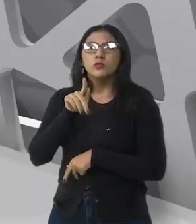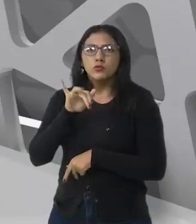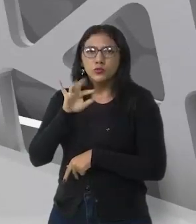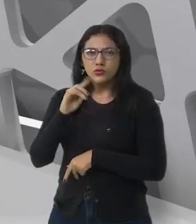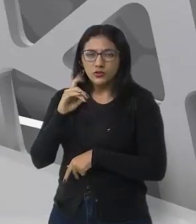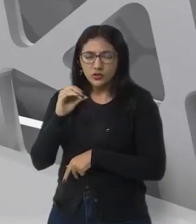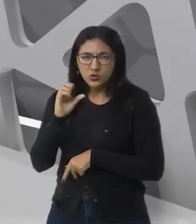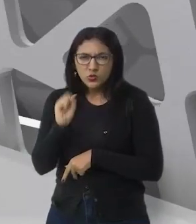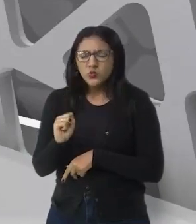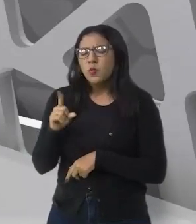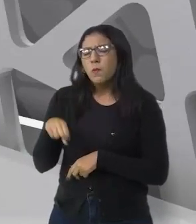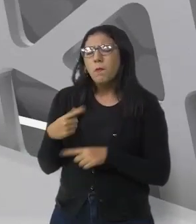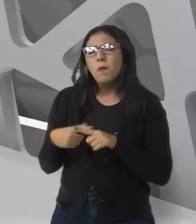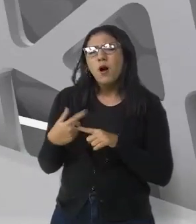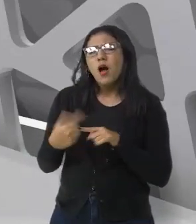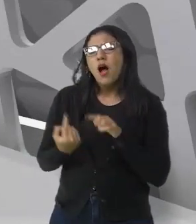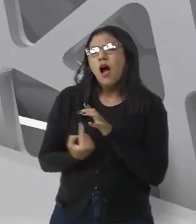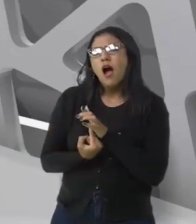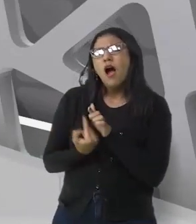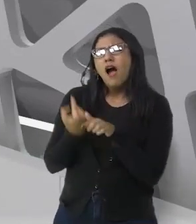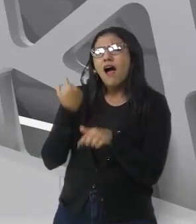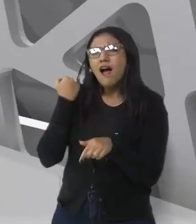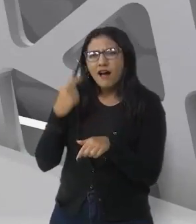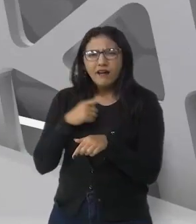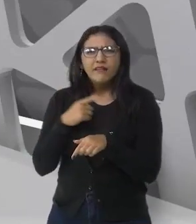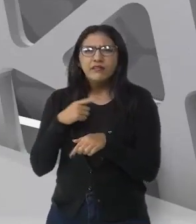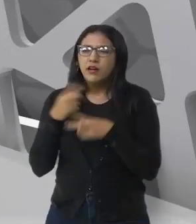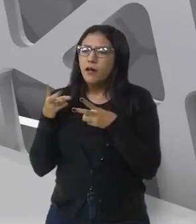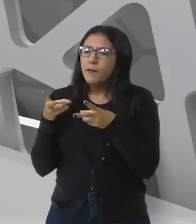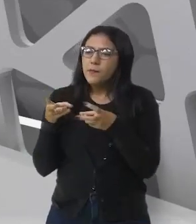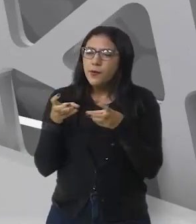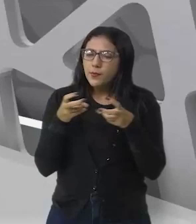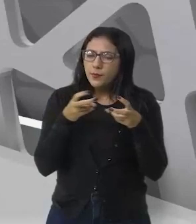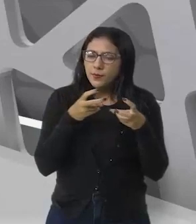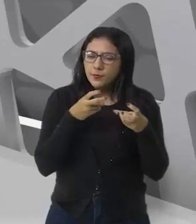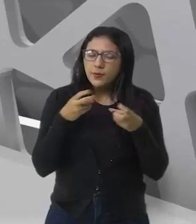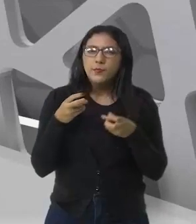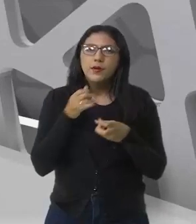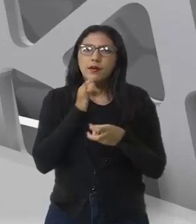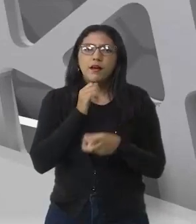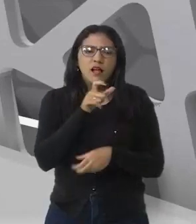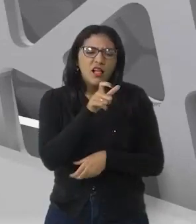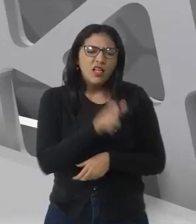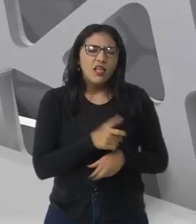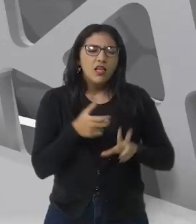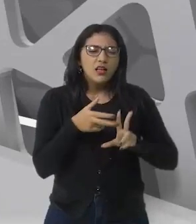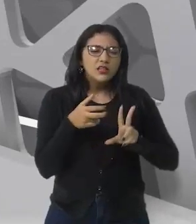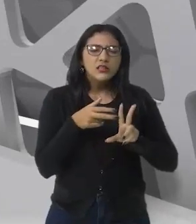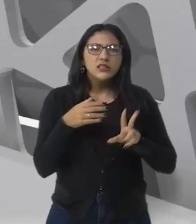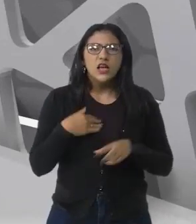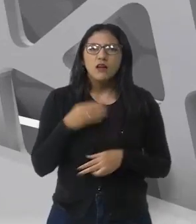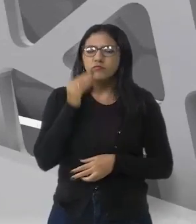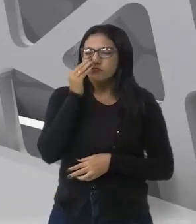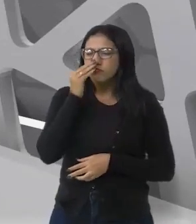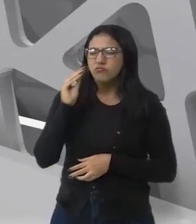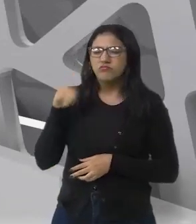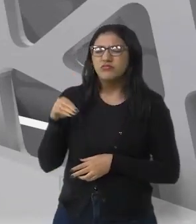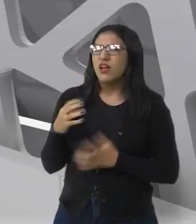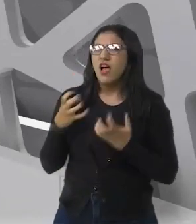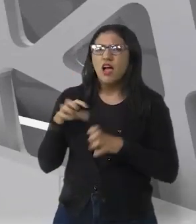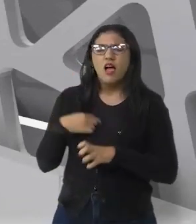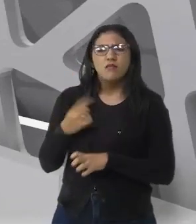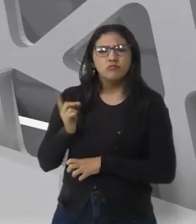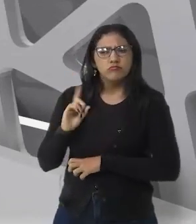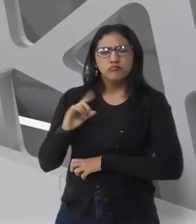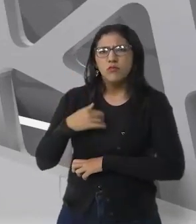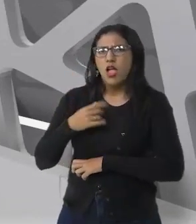porque antes a gente via com muito mais frequência o indígena negar a sua etnia. Então ele dizia que não